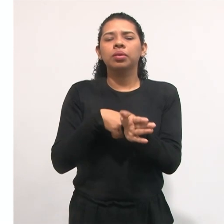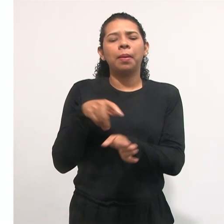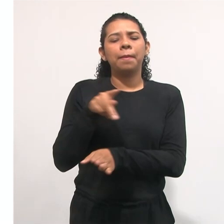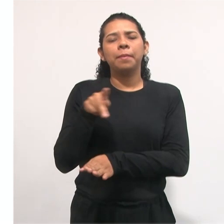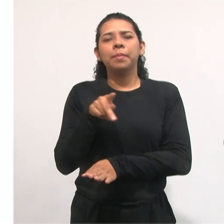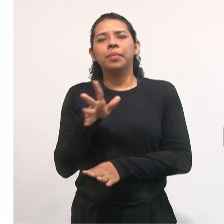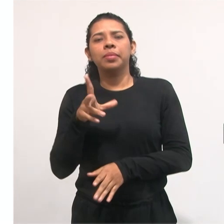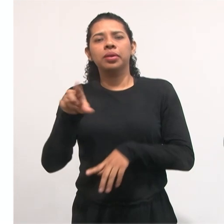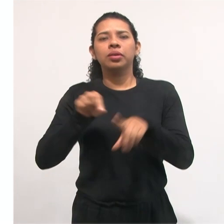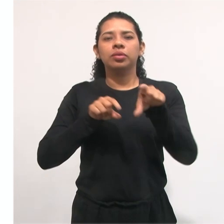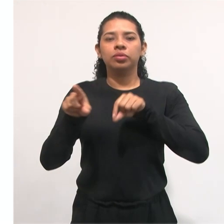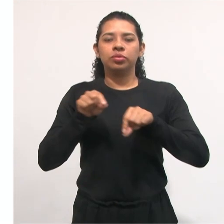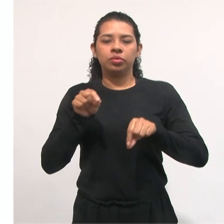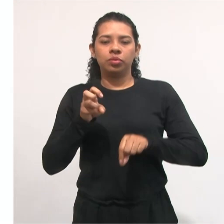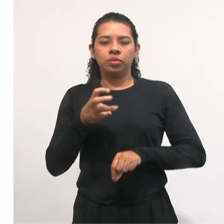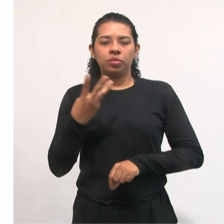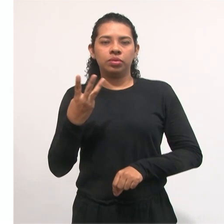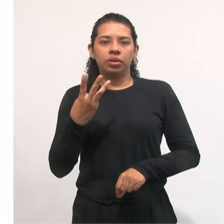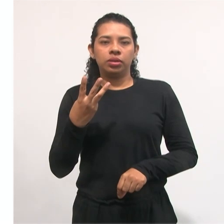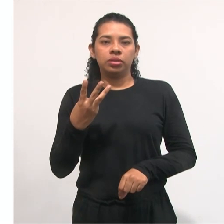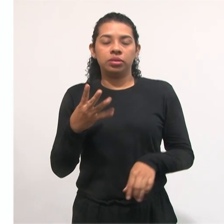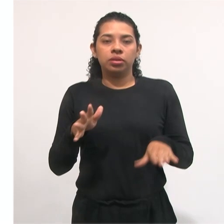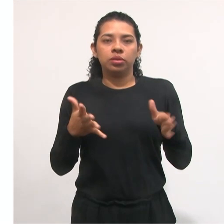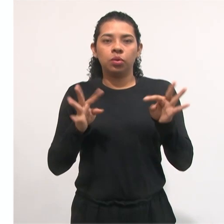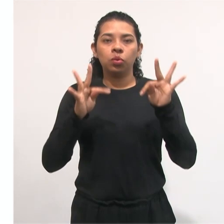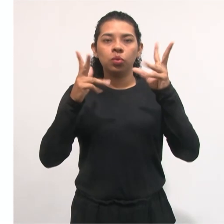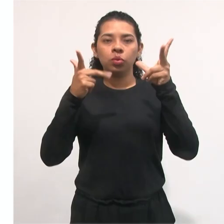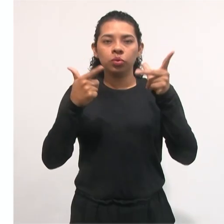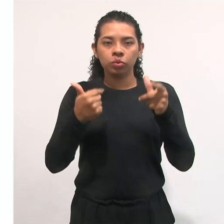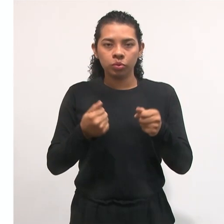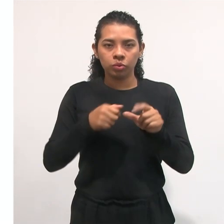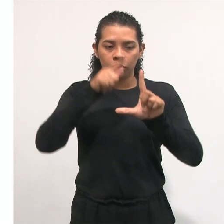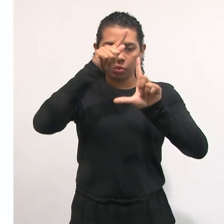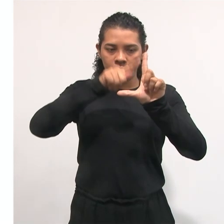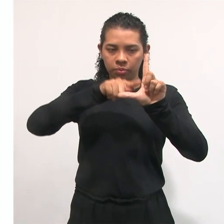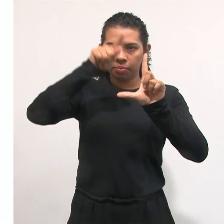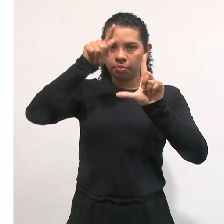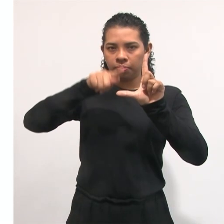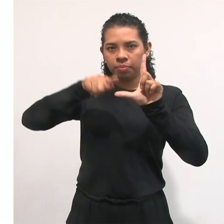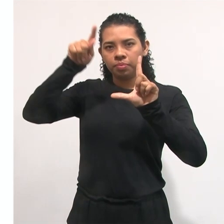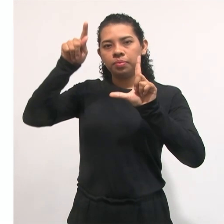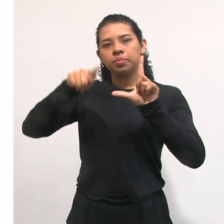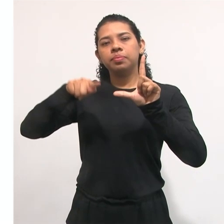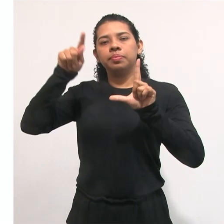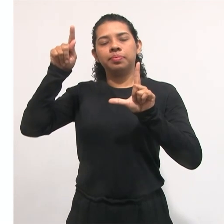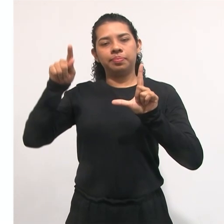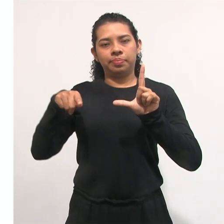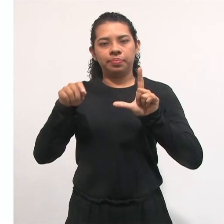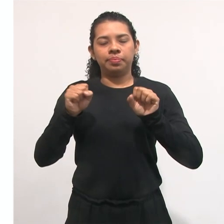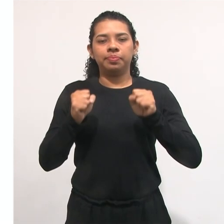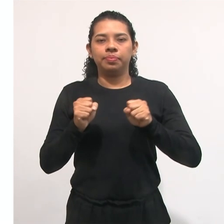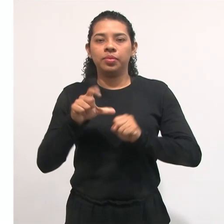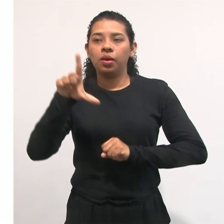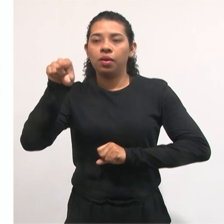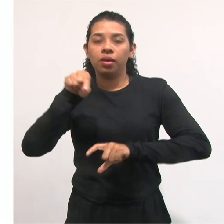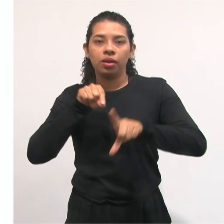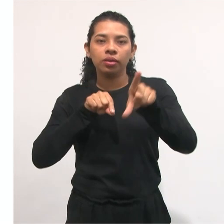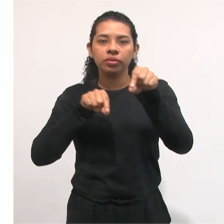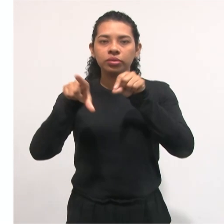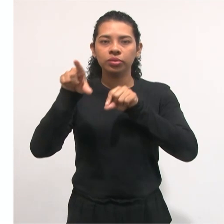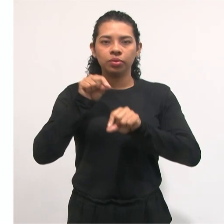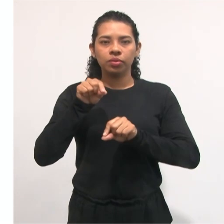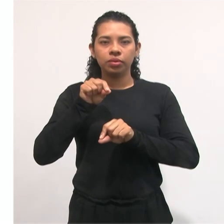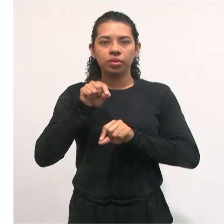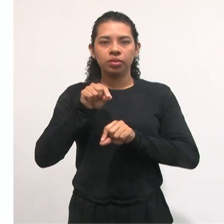3? Aí tem a informação estatística que vai determinar como que a gente agrupa isso. Tá bom? A gente vai ver isso mais à frente, mas tem como a gente